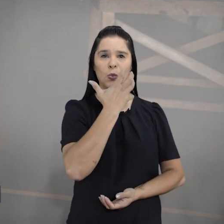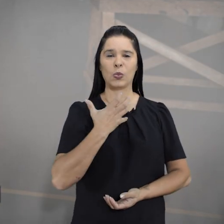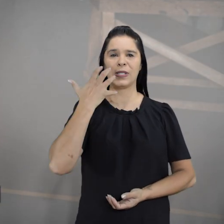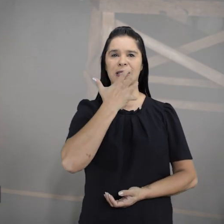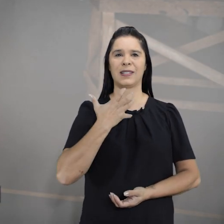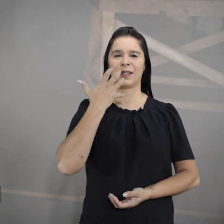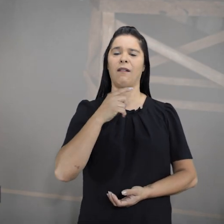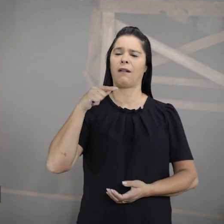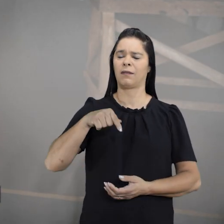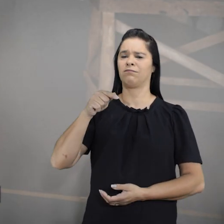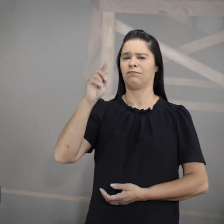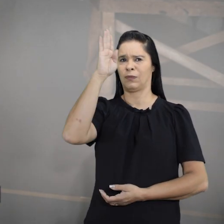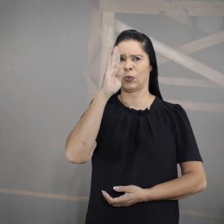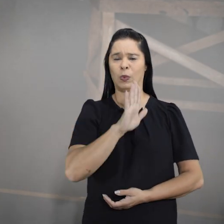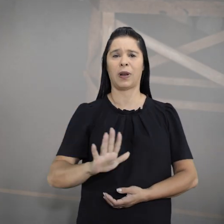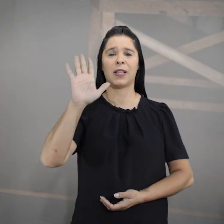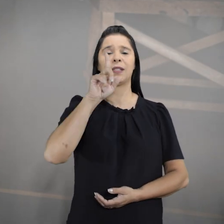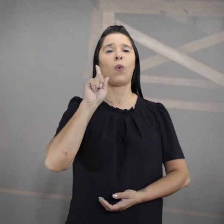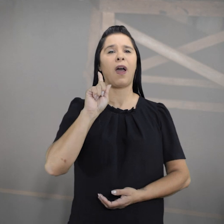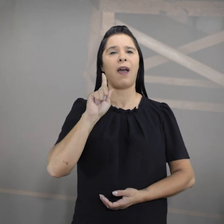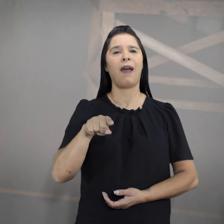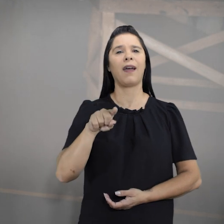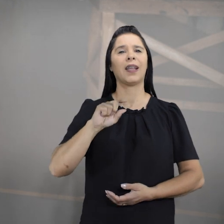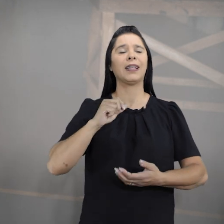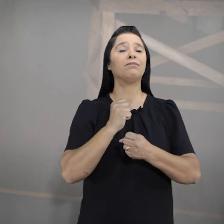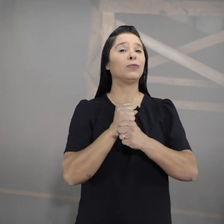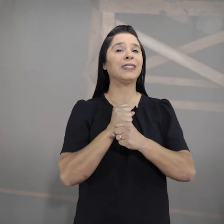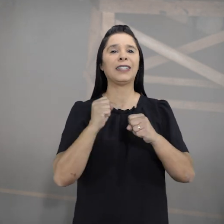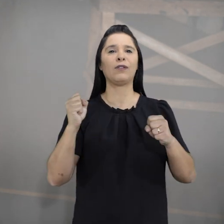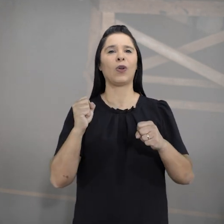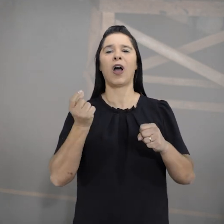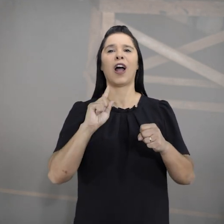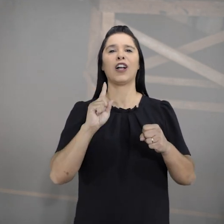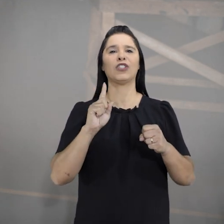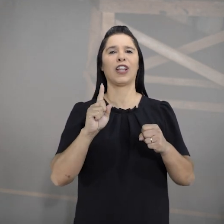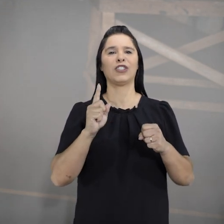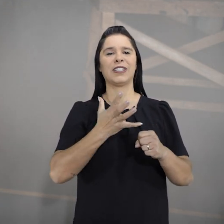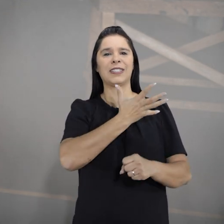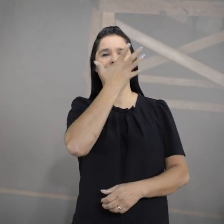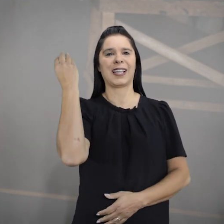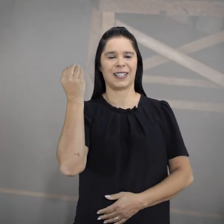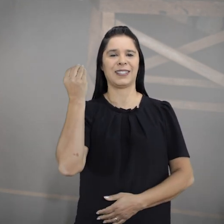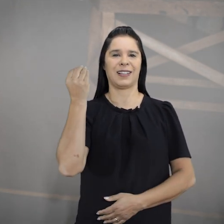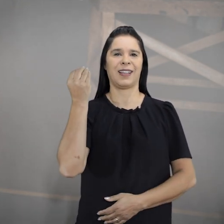no caso do Brasil, é impossível a gente não citar a questão de